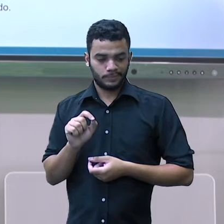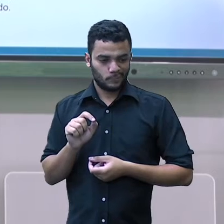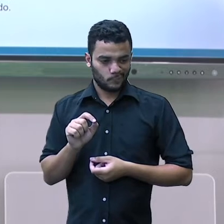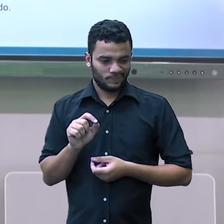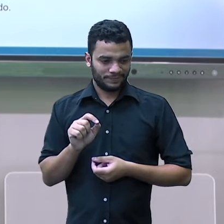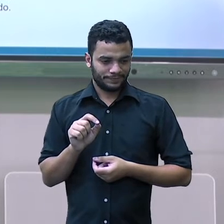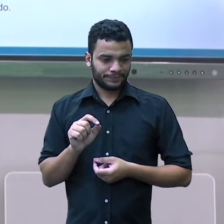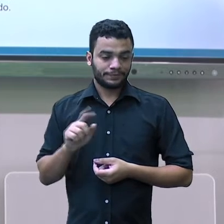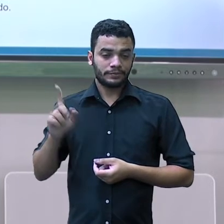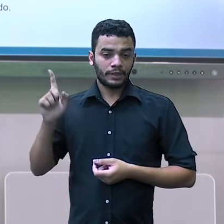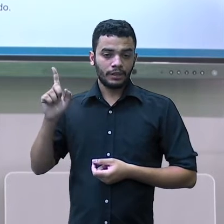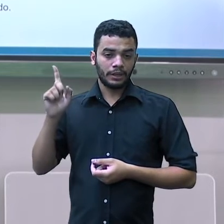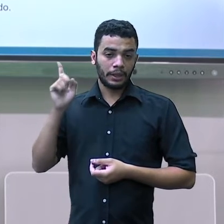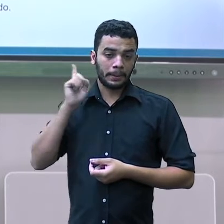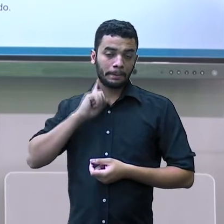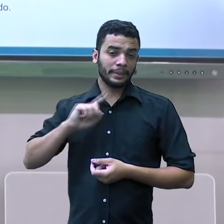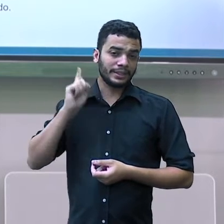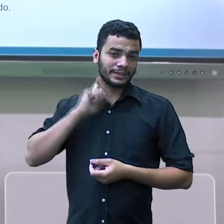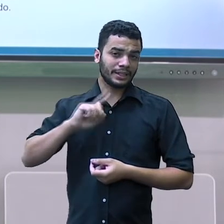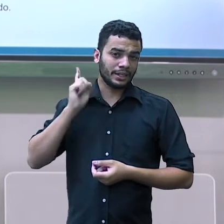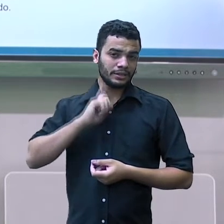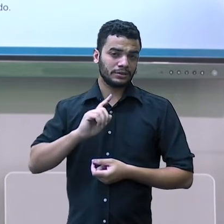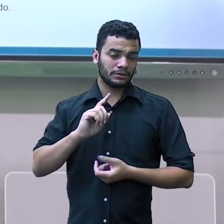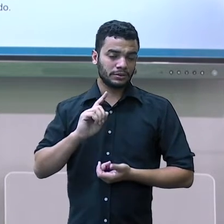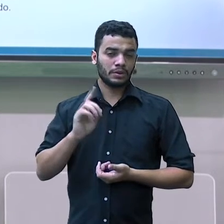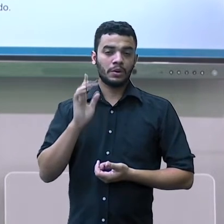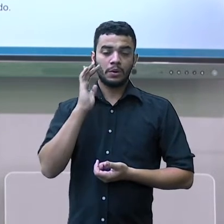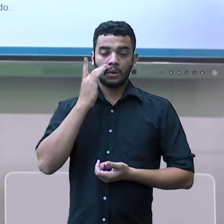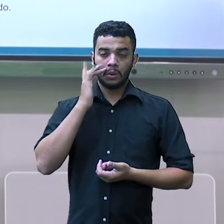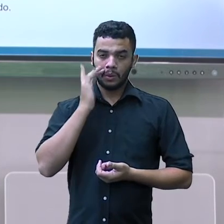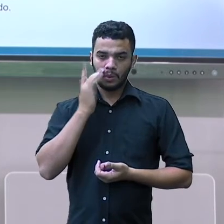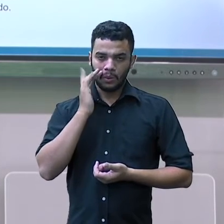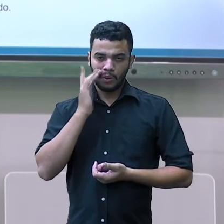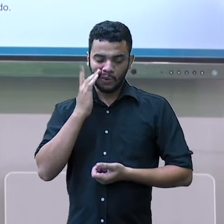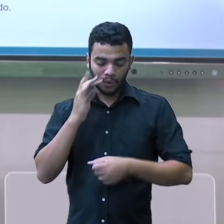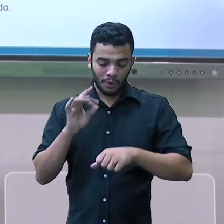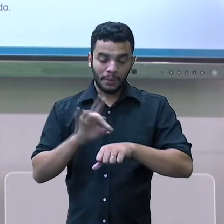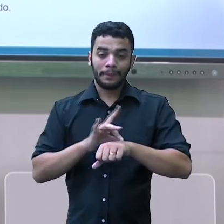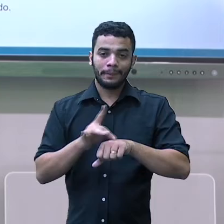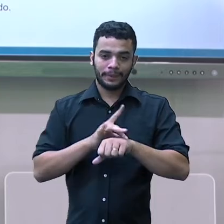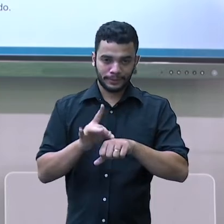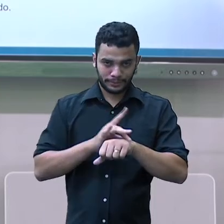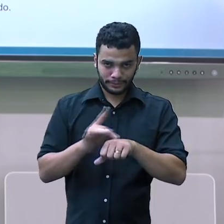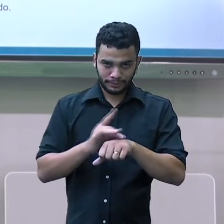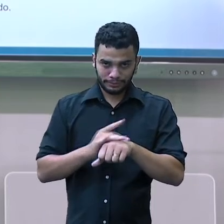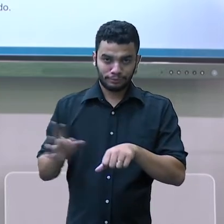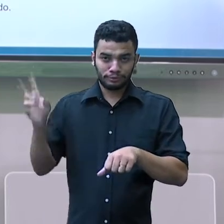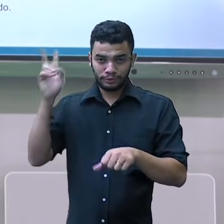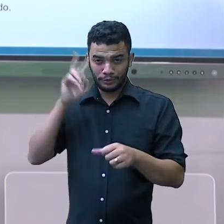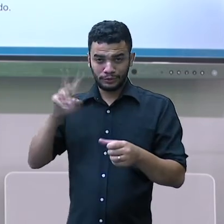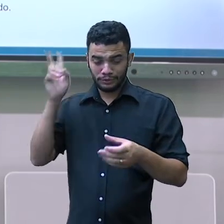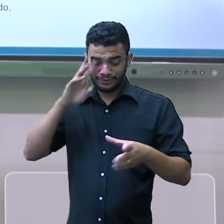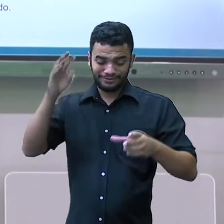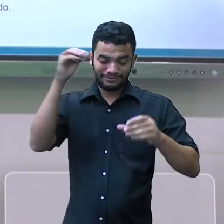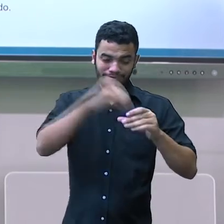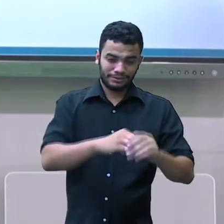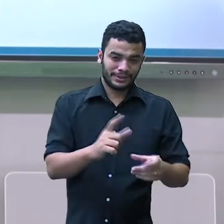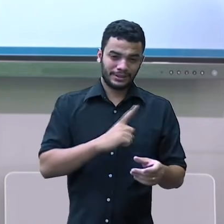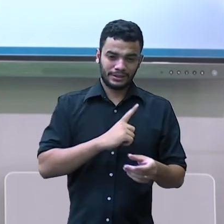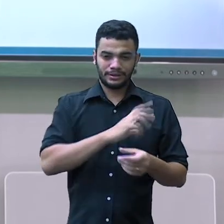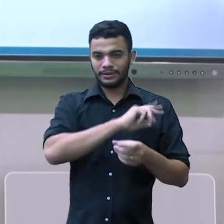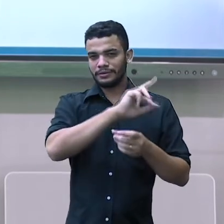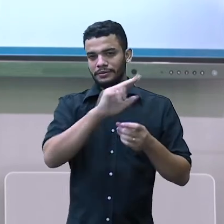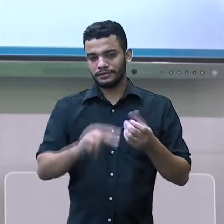cidade histórica, certo? Ela contém ali muito da nossa história de Minas Gerais.